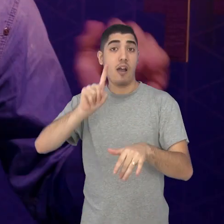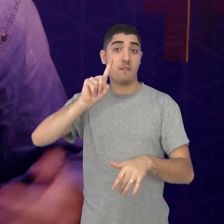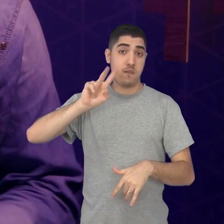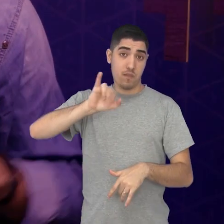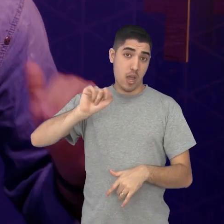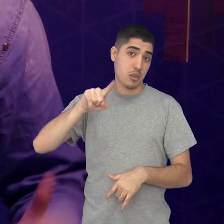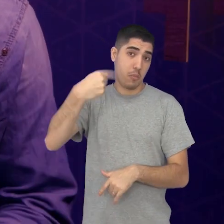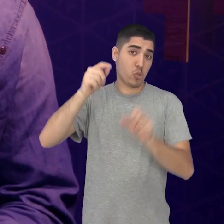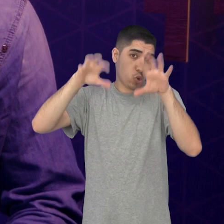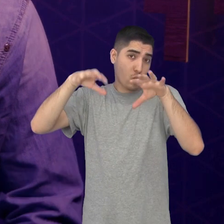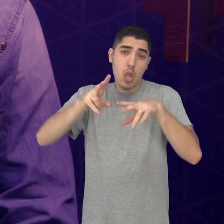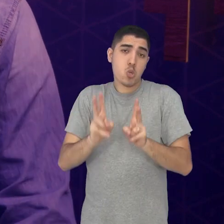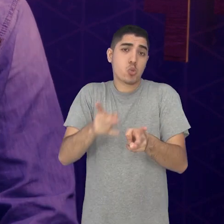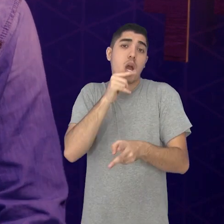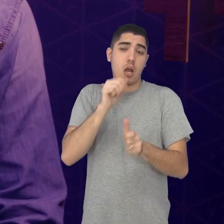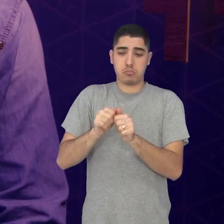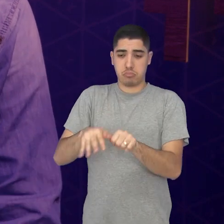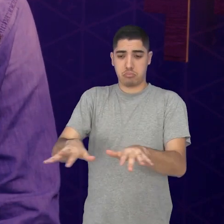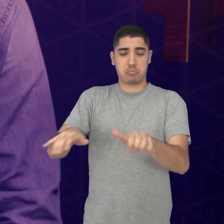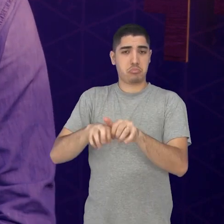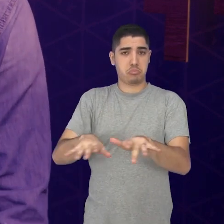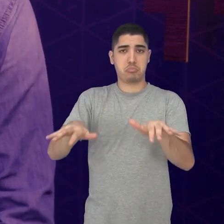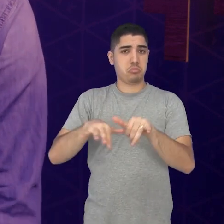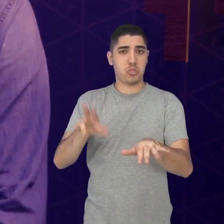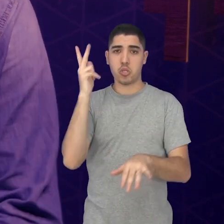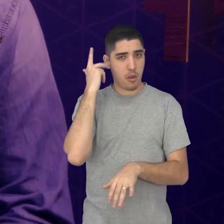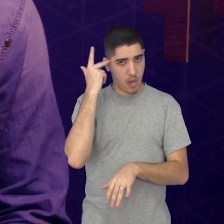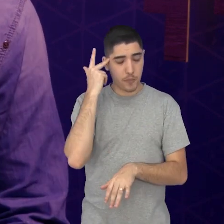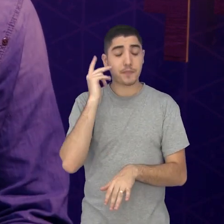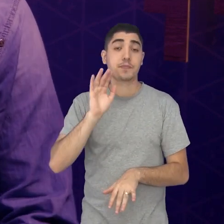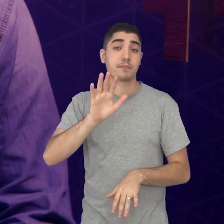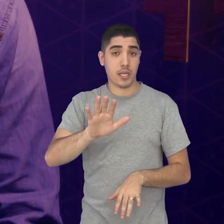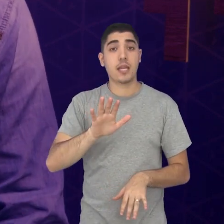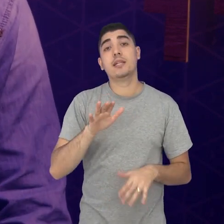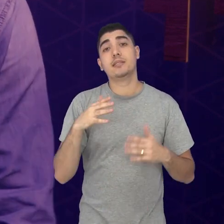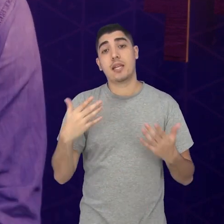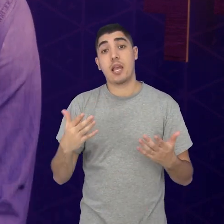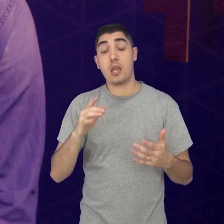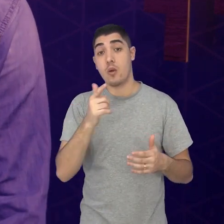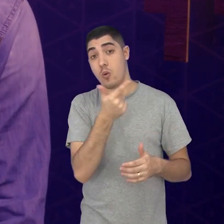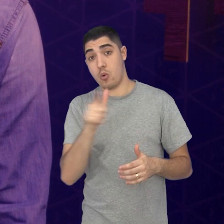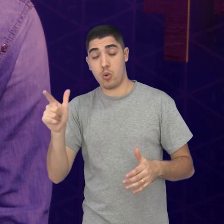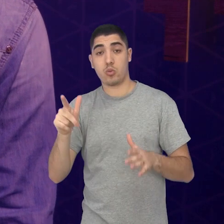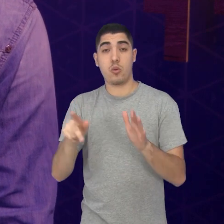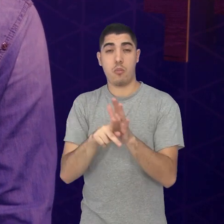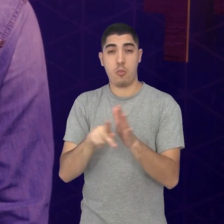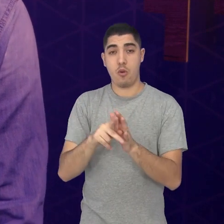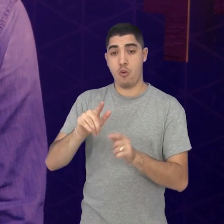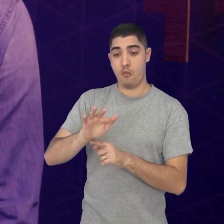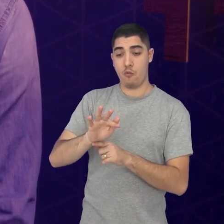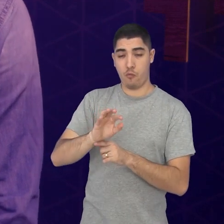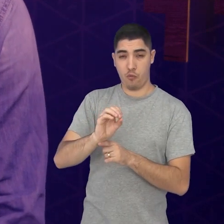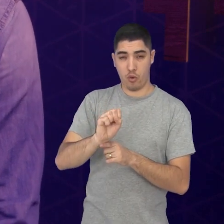continuar passando água ali e tudo mais, beleza. Não polui e tem um ciclo. Agora, quando é combustível fóssil,